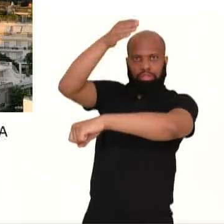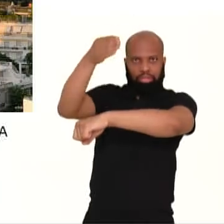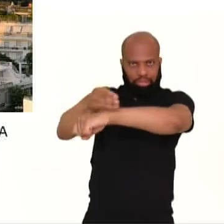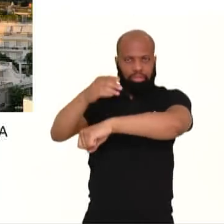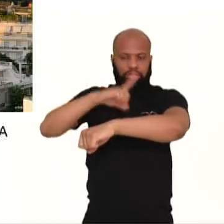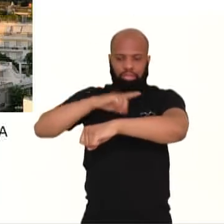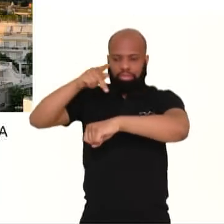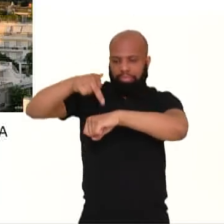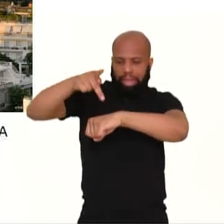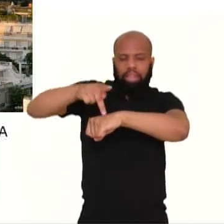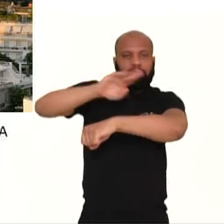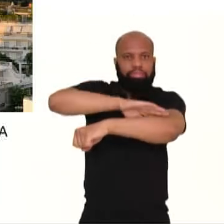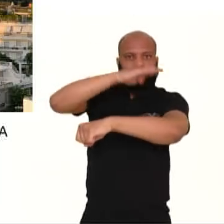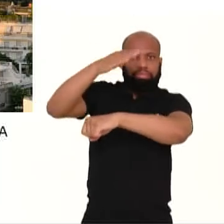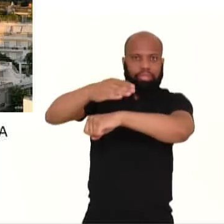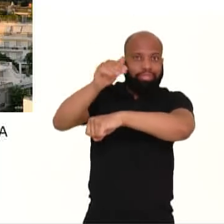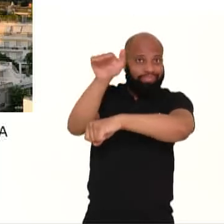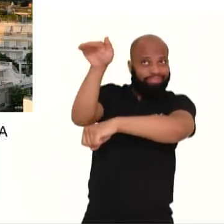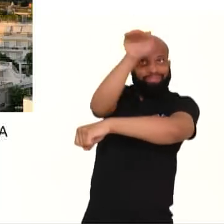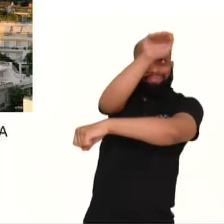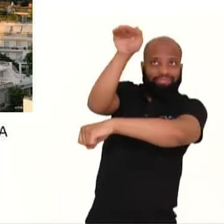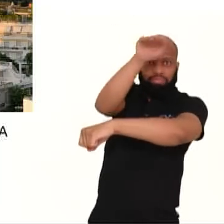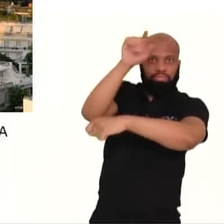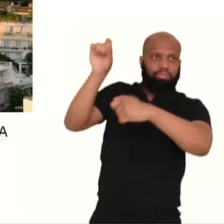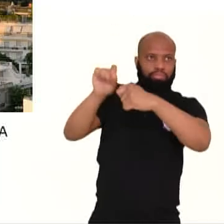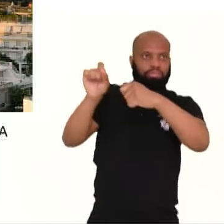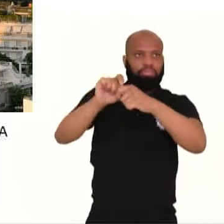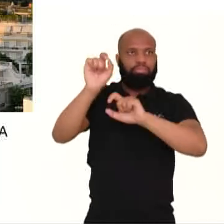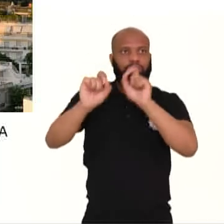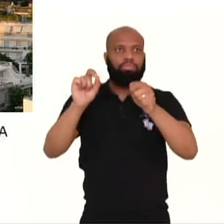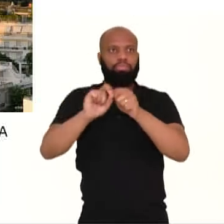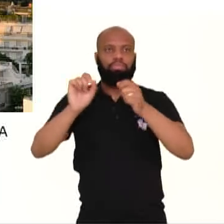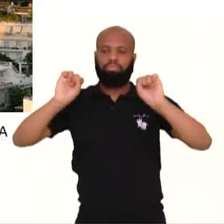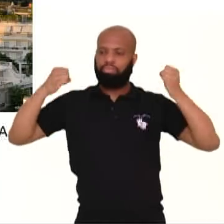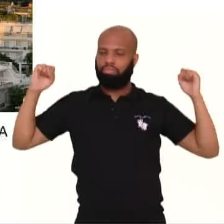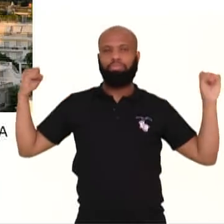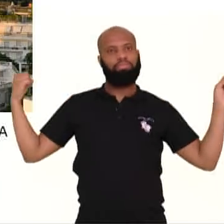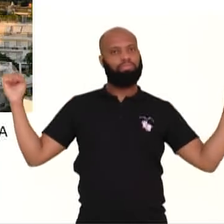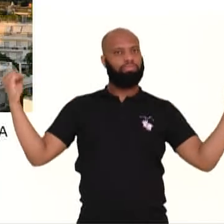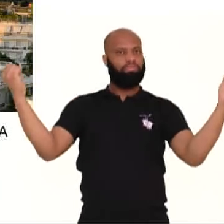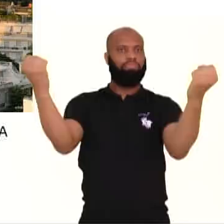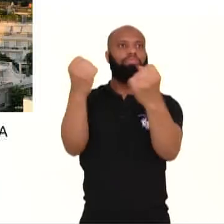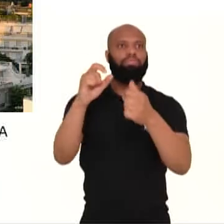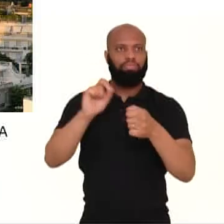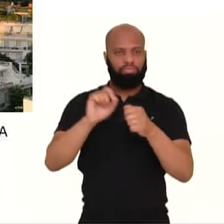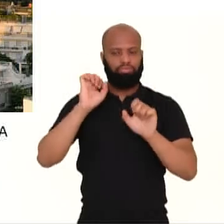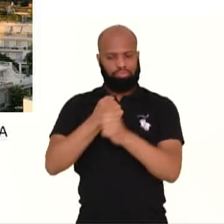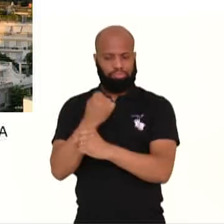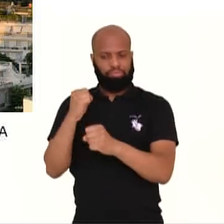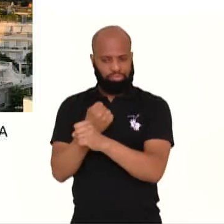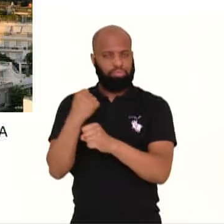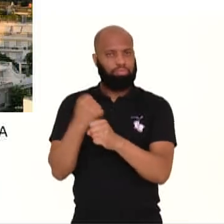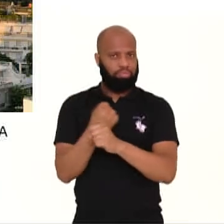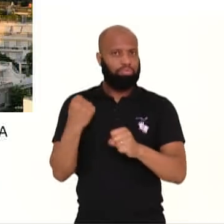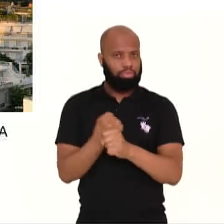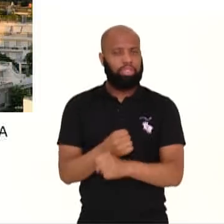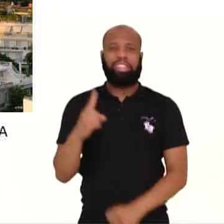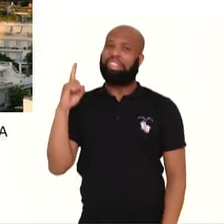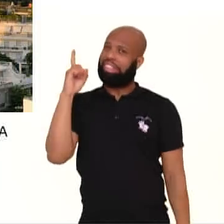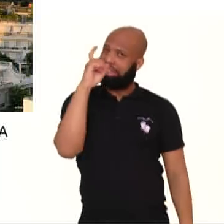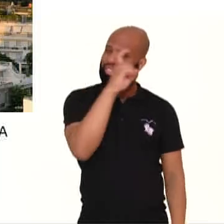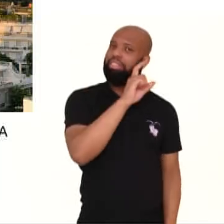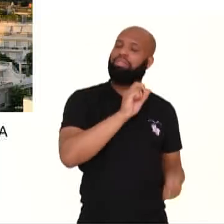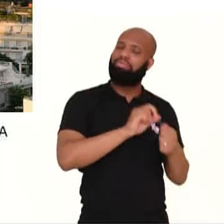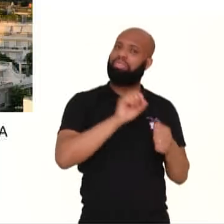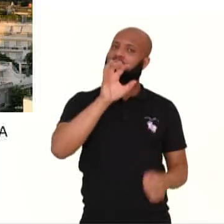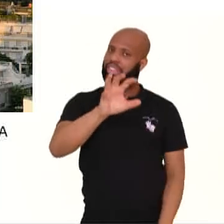elevação rochosa e em volta e em cima foram feitas construções. Veja a dificuldade e o nível técnico